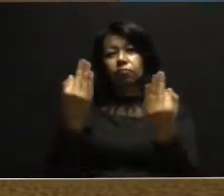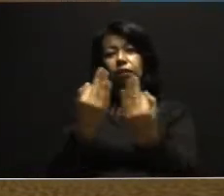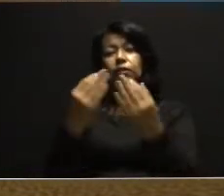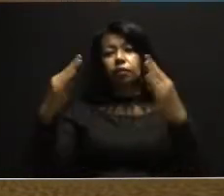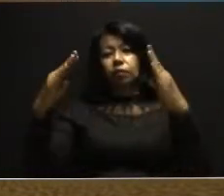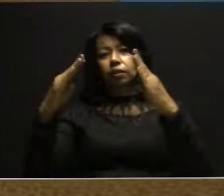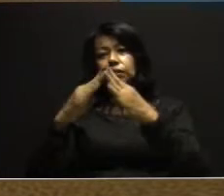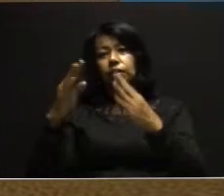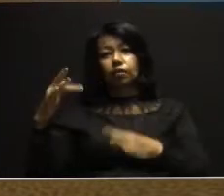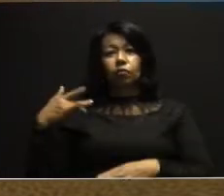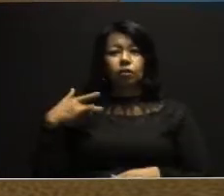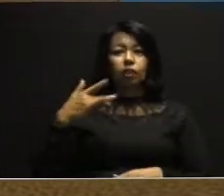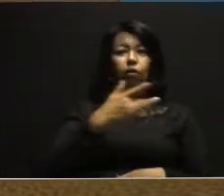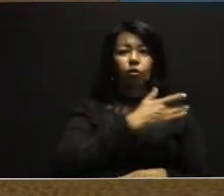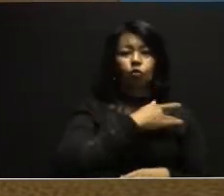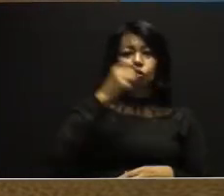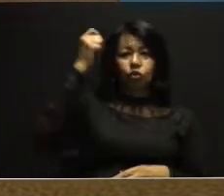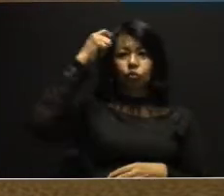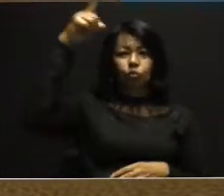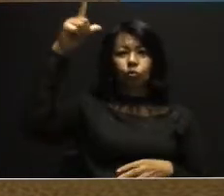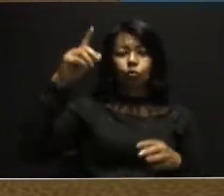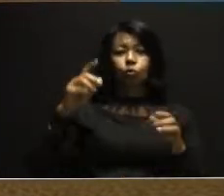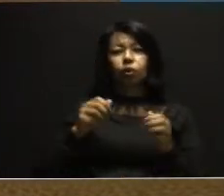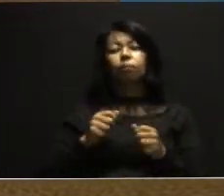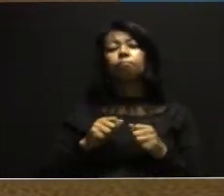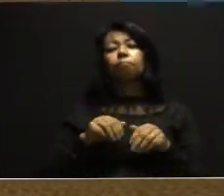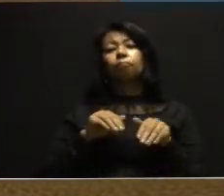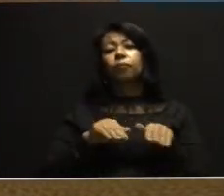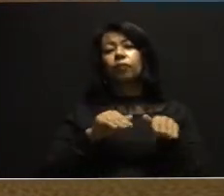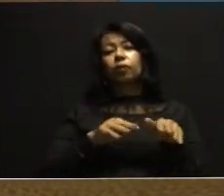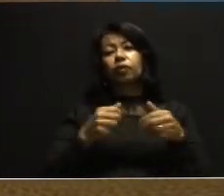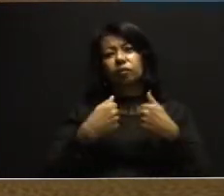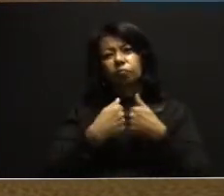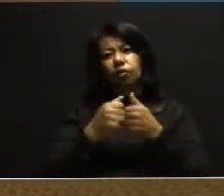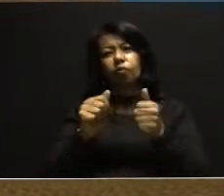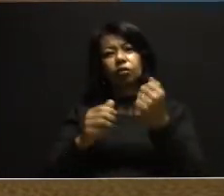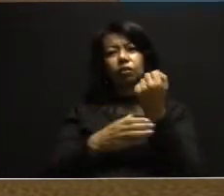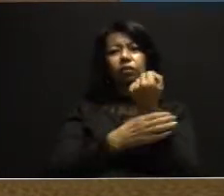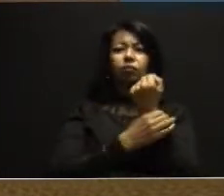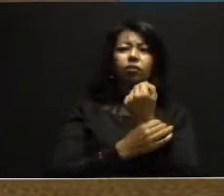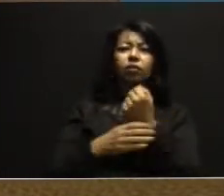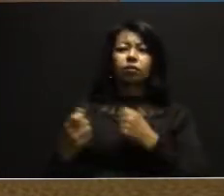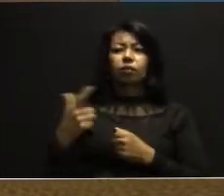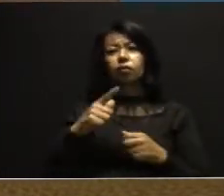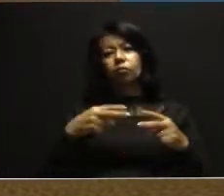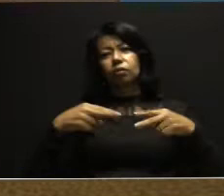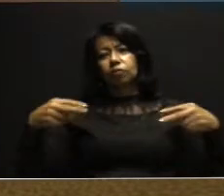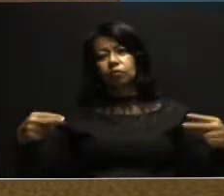saúde, educação, cultura, transporte, segurança, etc.